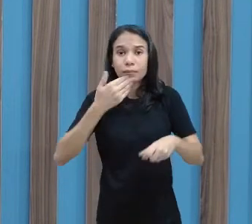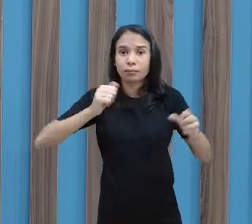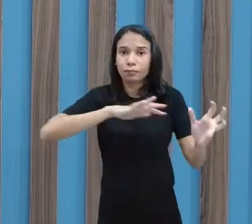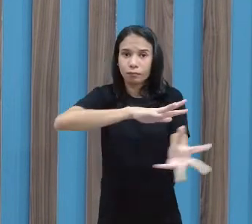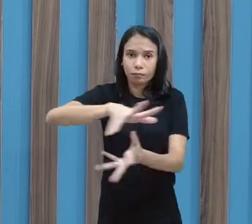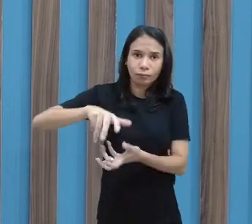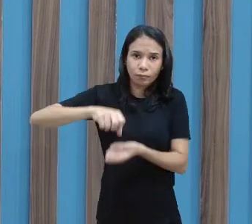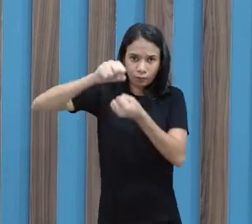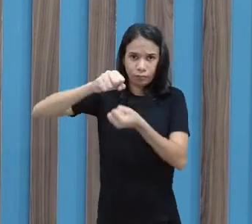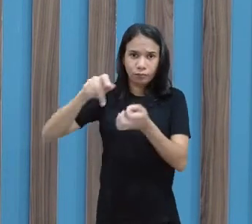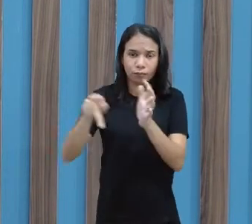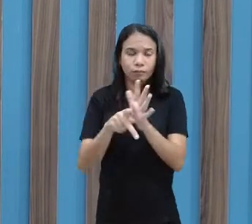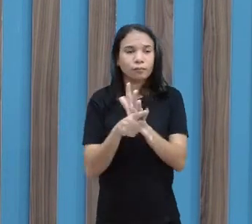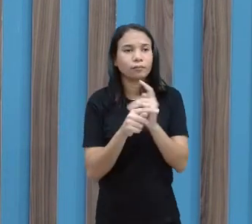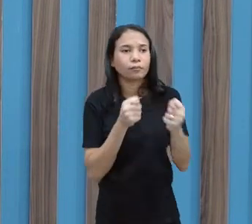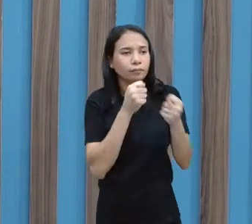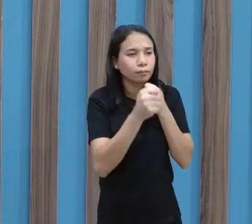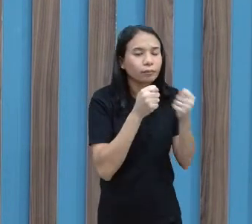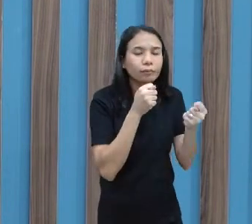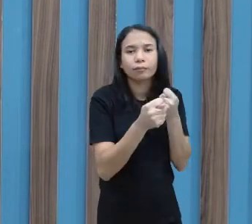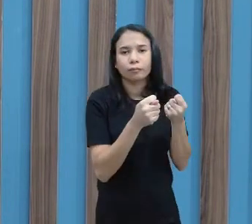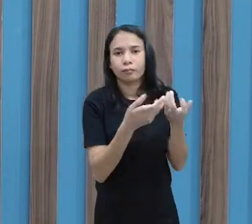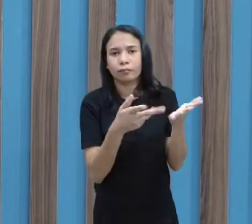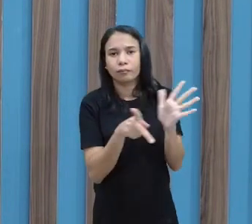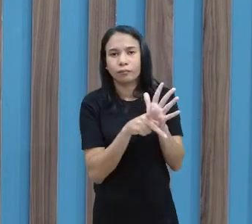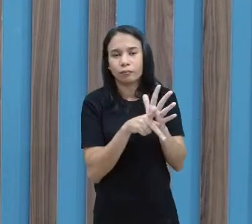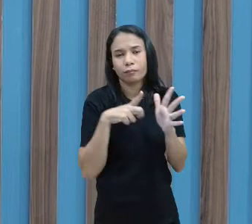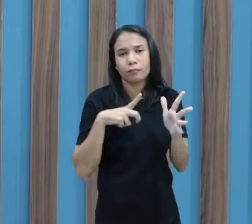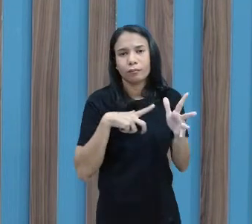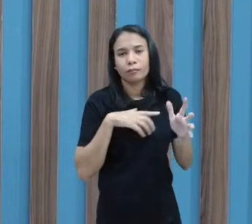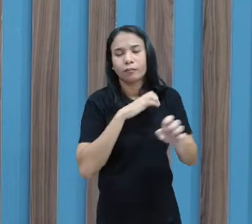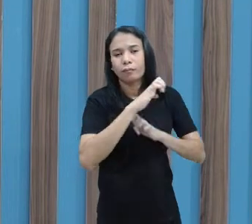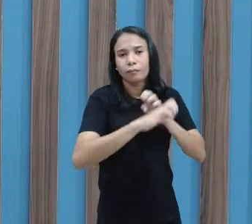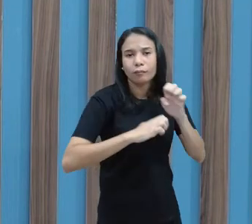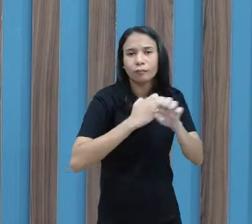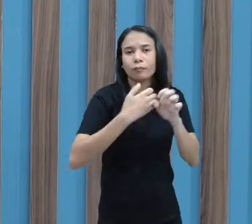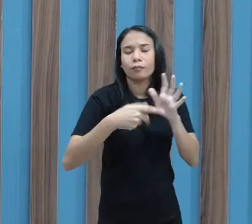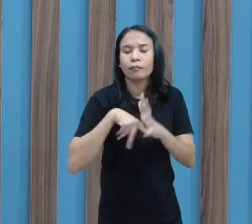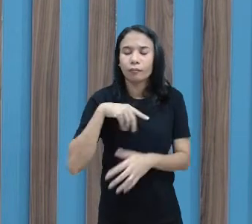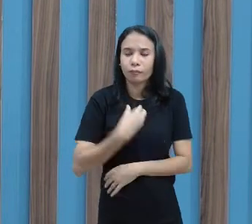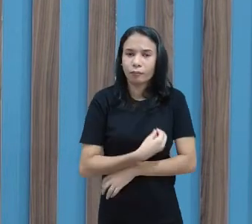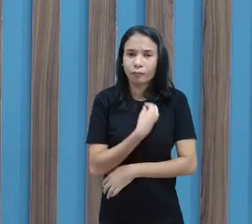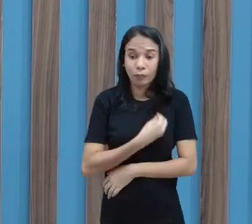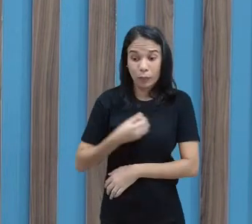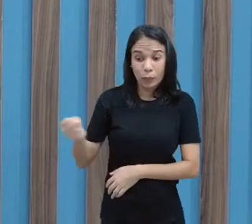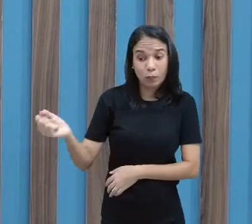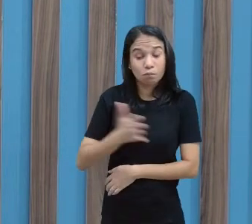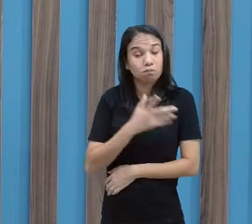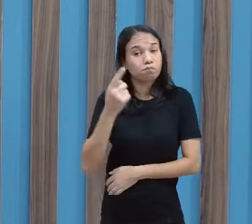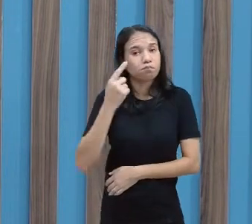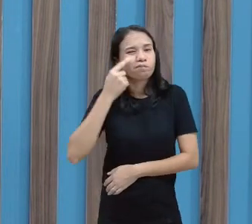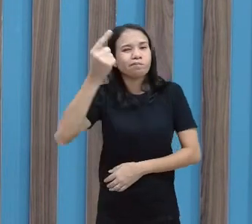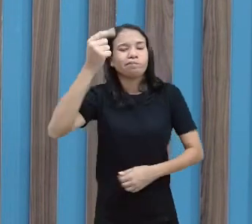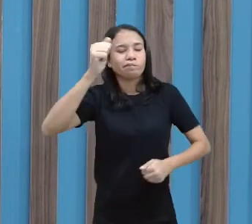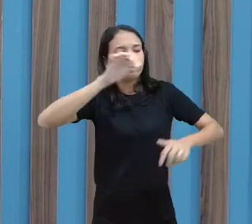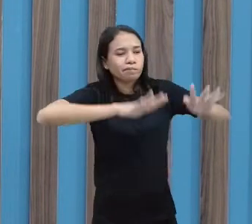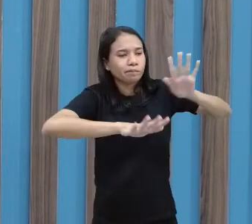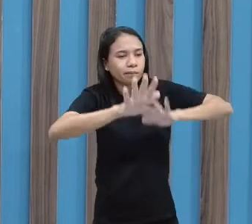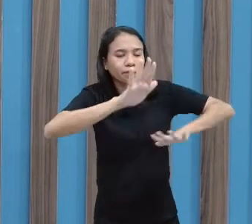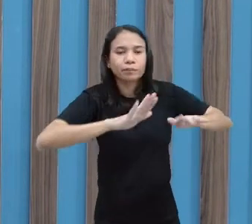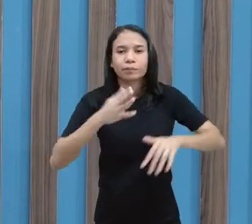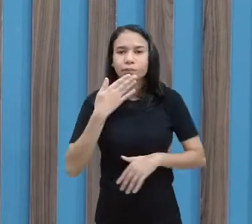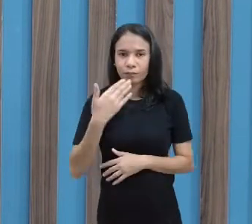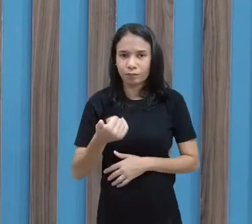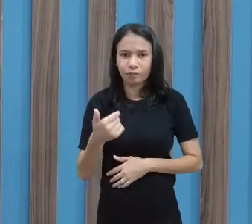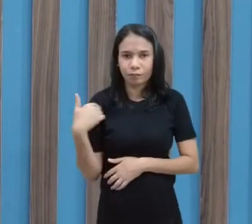né? A agroecologia aí, né, vindo com uma nova visão aí, um cuidado melhor com o nosso solo,